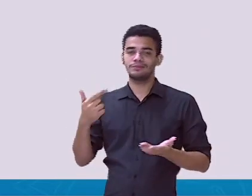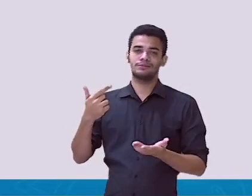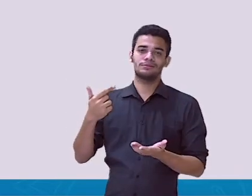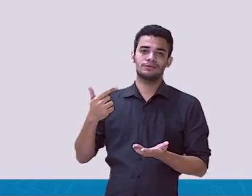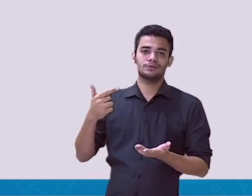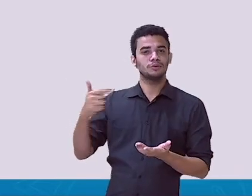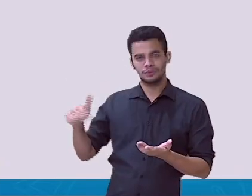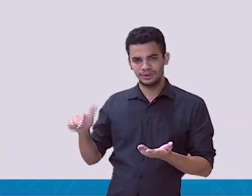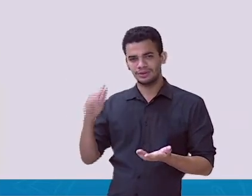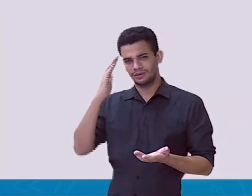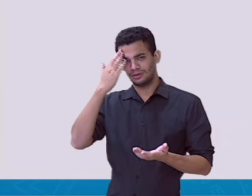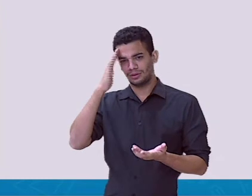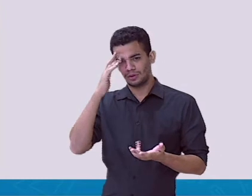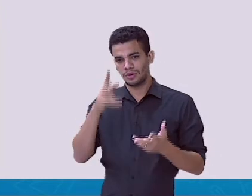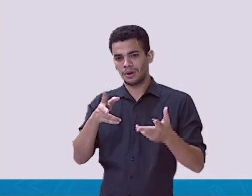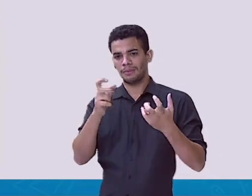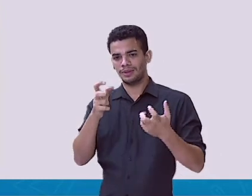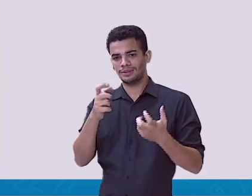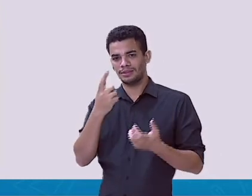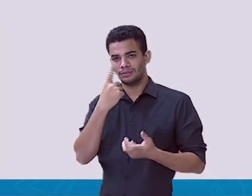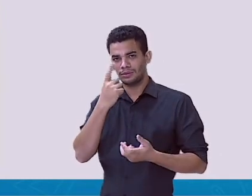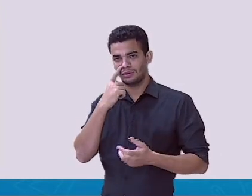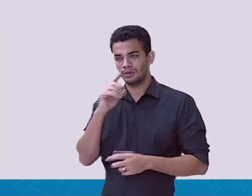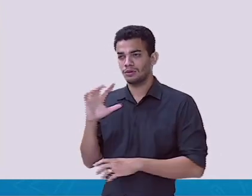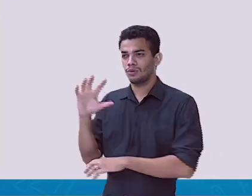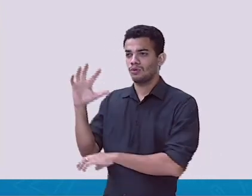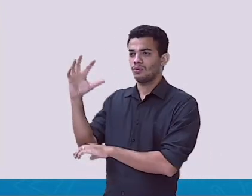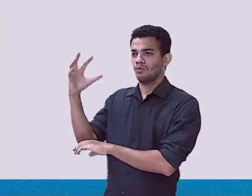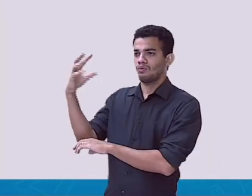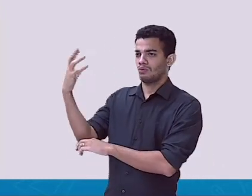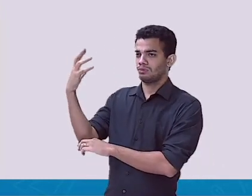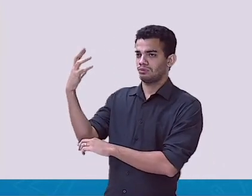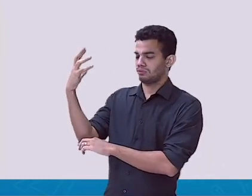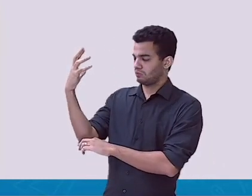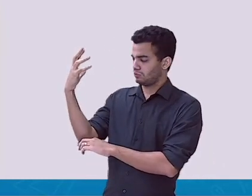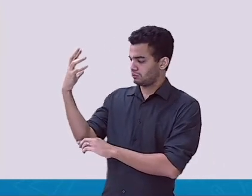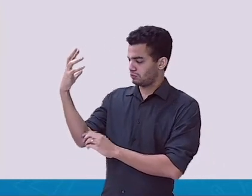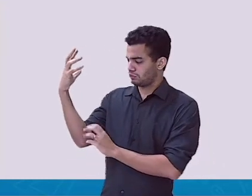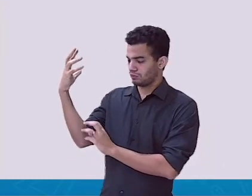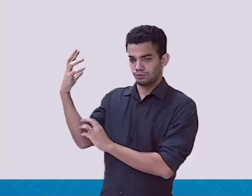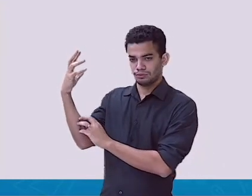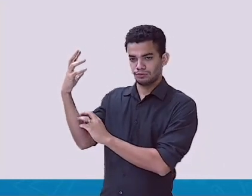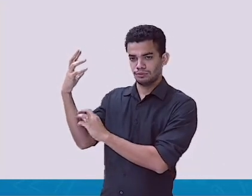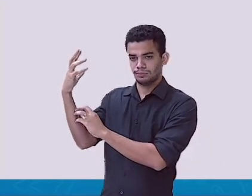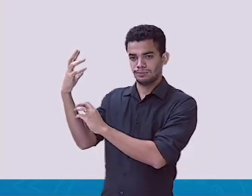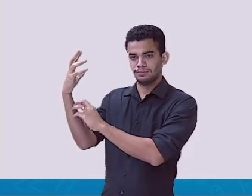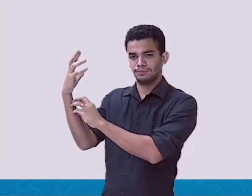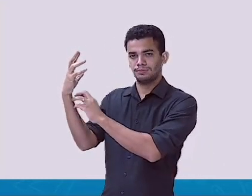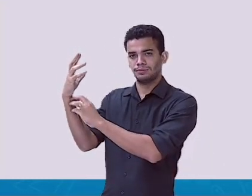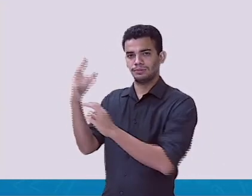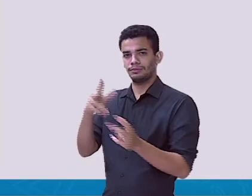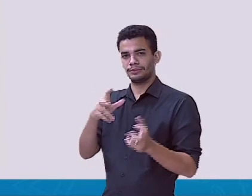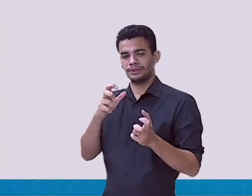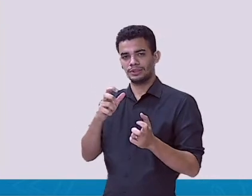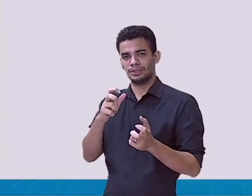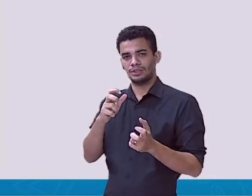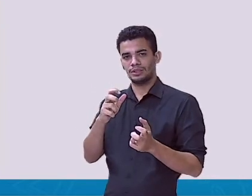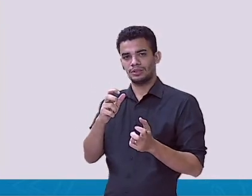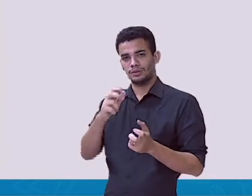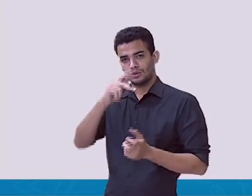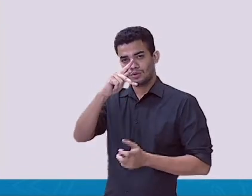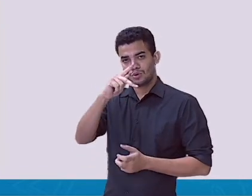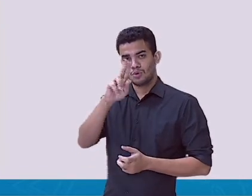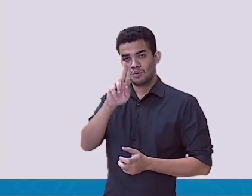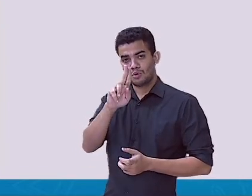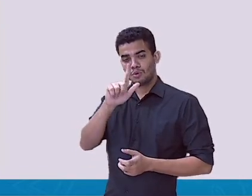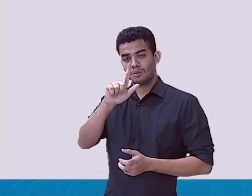nossa cigarra, ó. Também os pulgões. Os pulgões, muitas vezes você já ouviu a mãe falar assim, nossa,